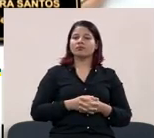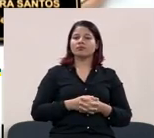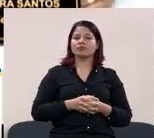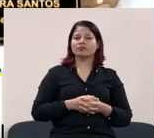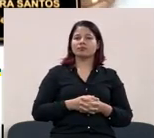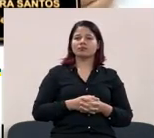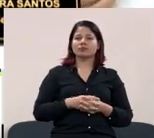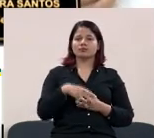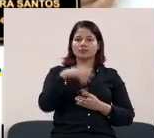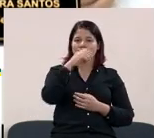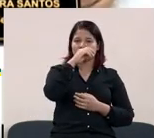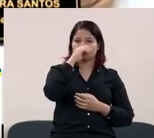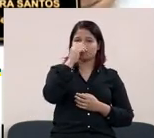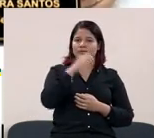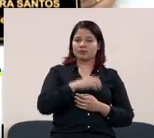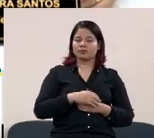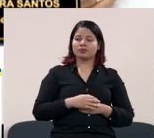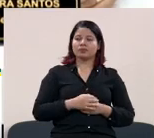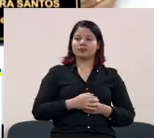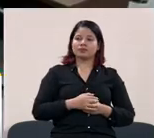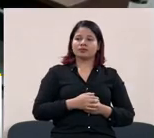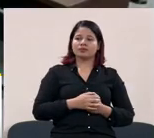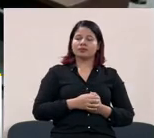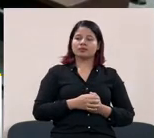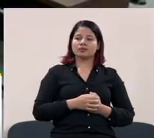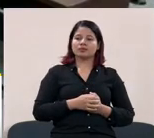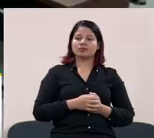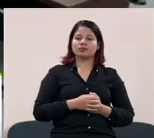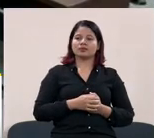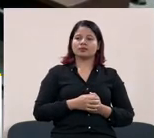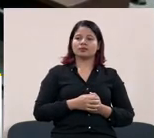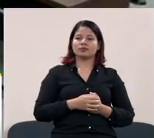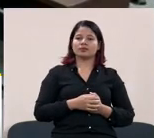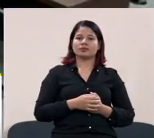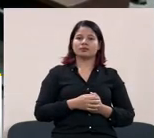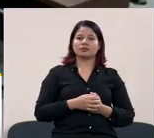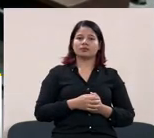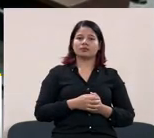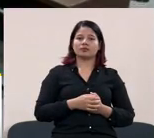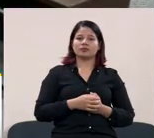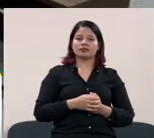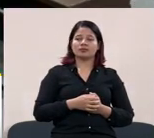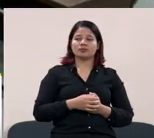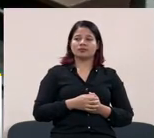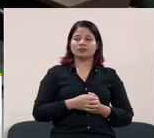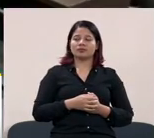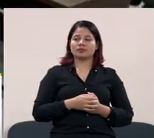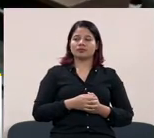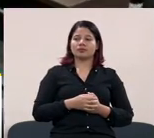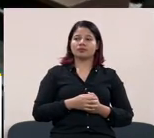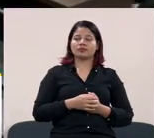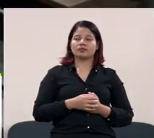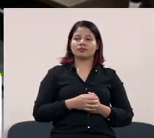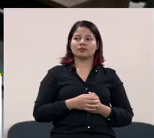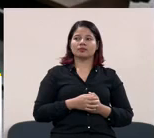Vossa Excelência. Bom dia a todos os presentes. Bom dia aos meus